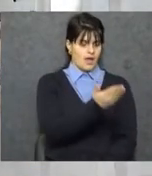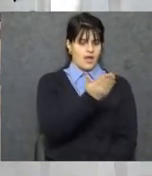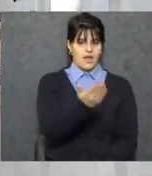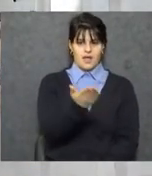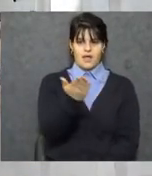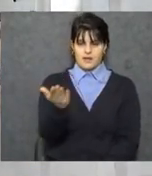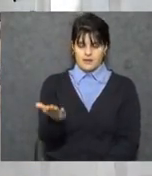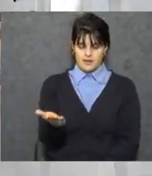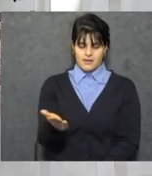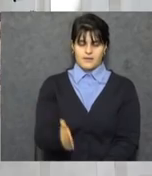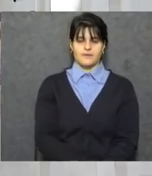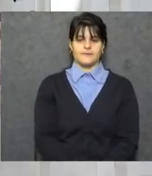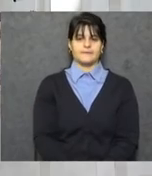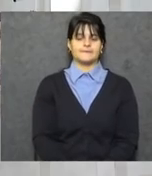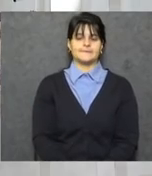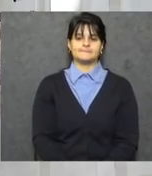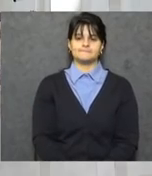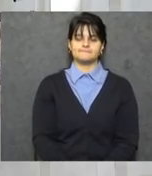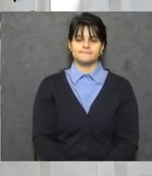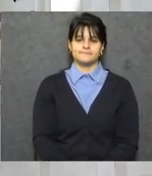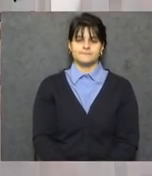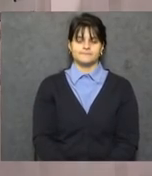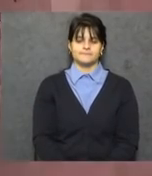de nós.